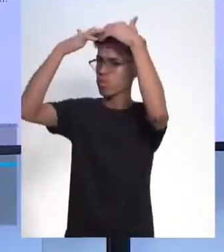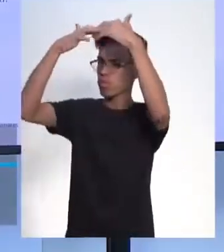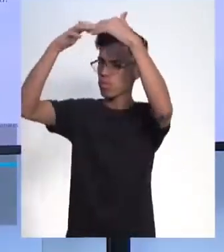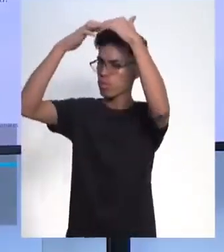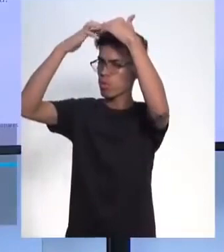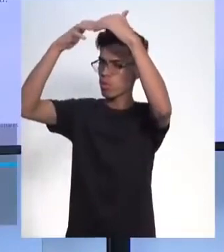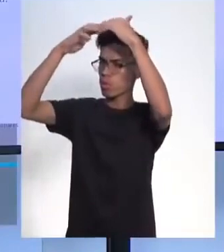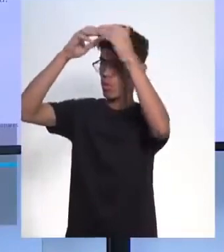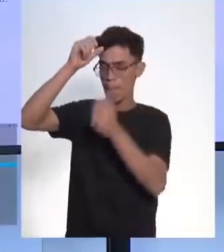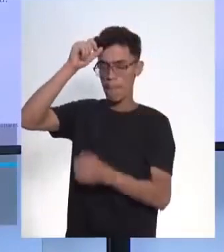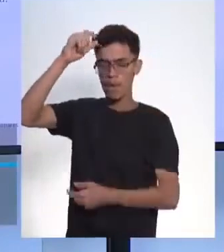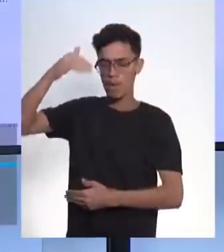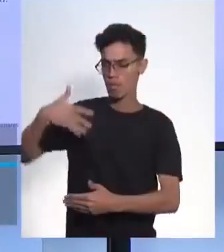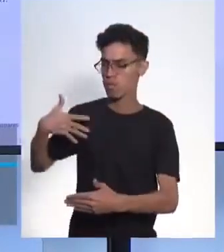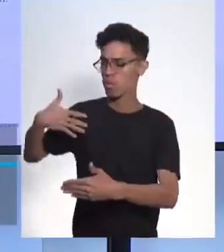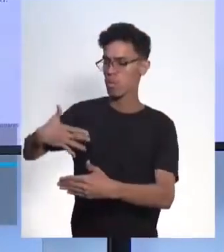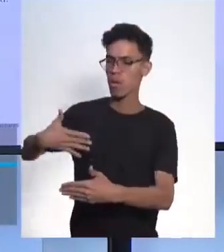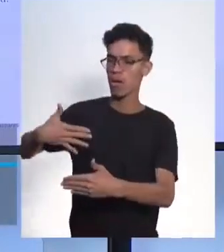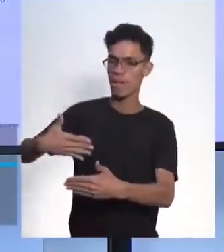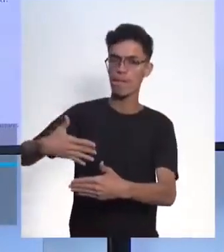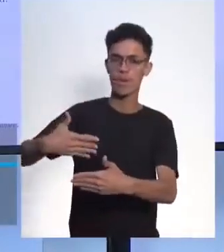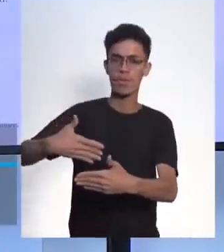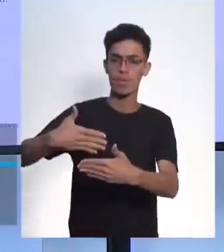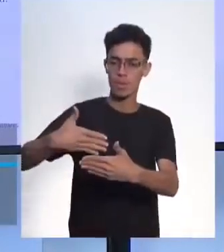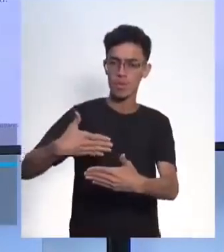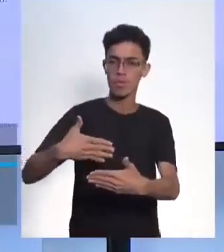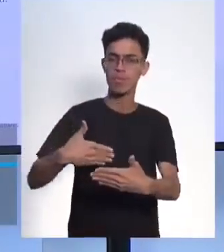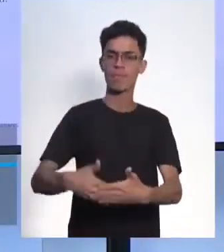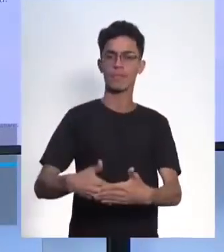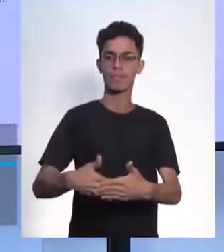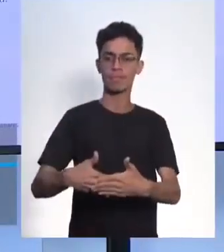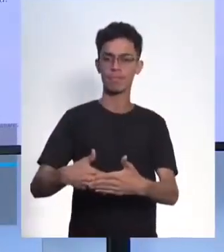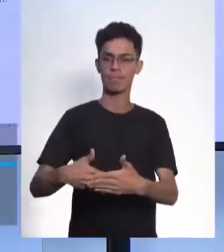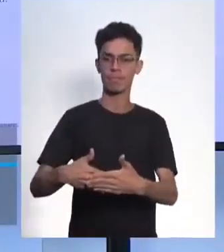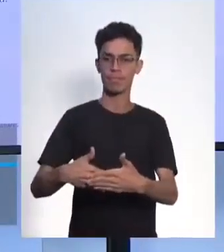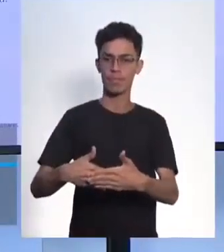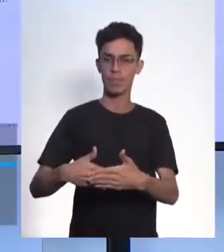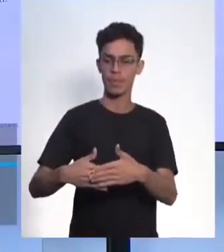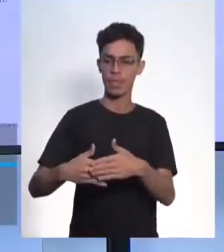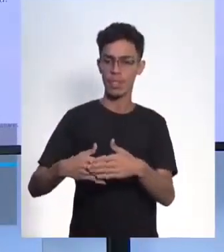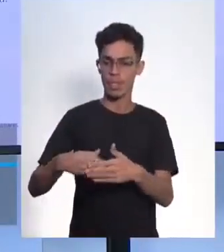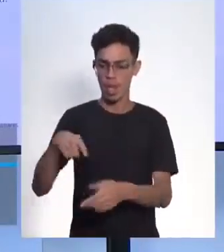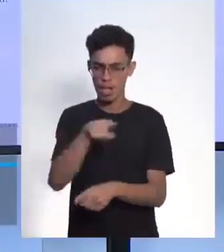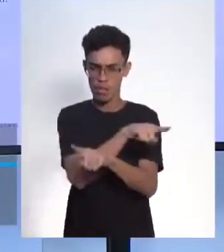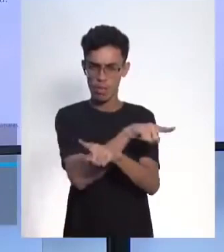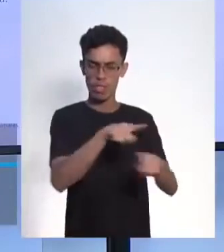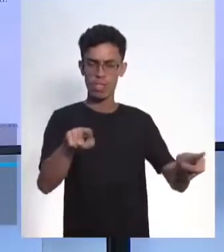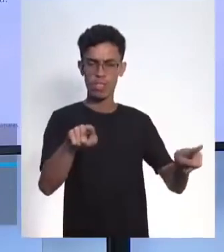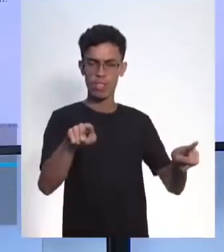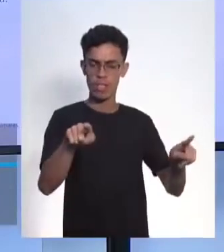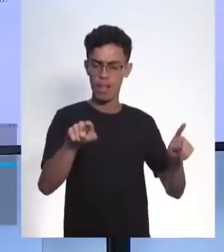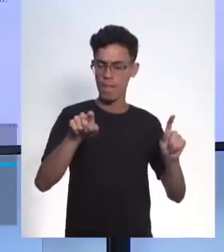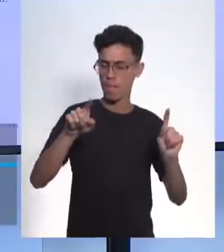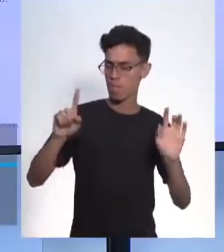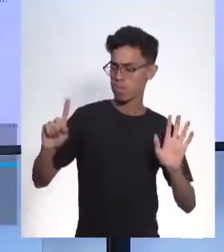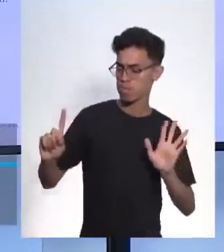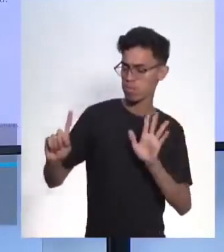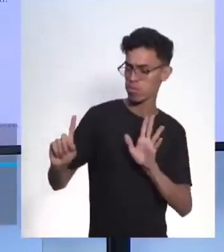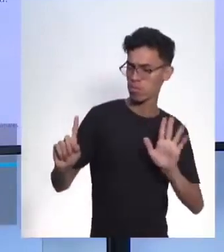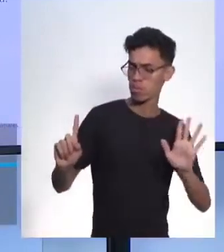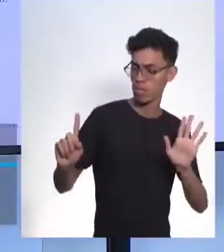levar para a vida de vocês, eles se tornarão visíveis e patentes quando